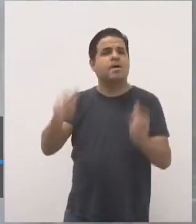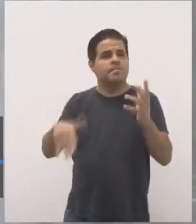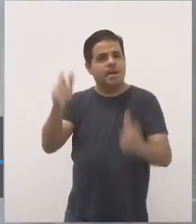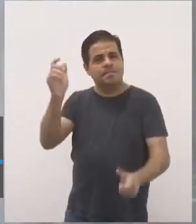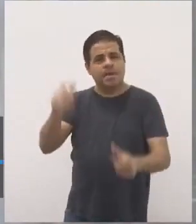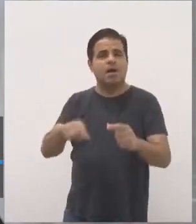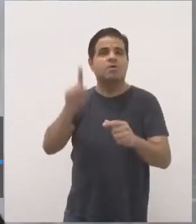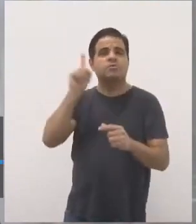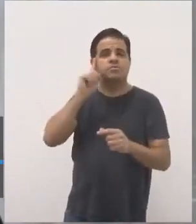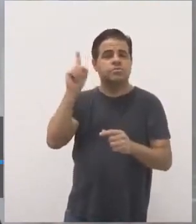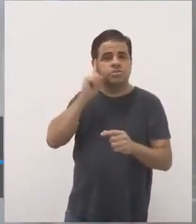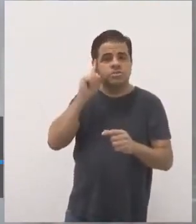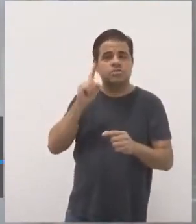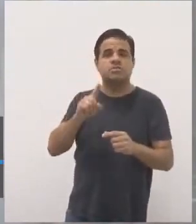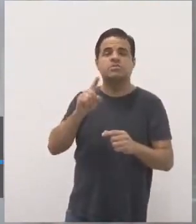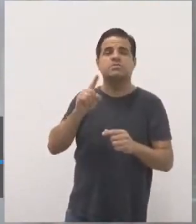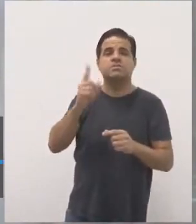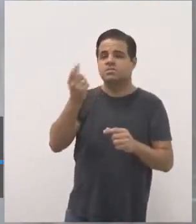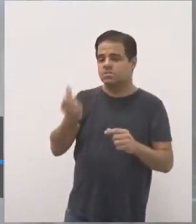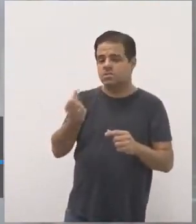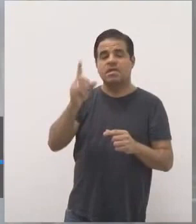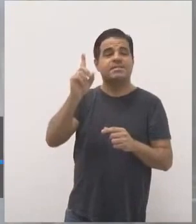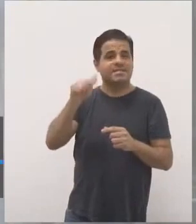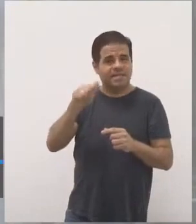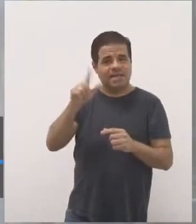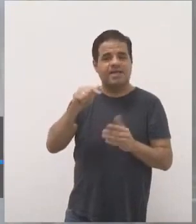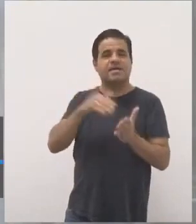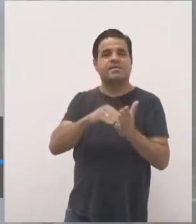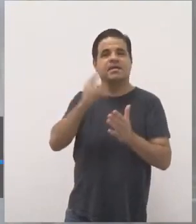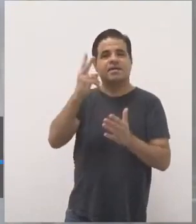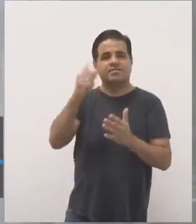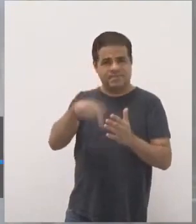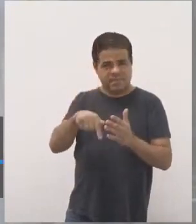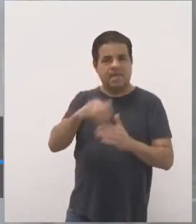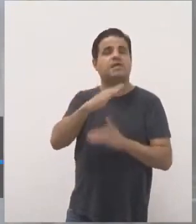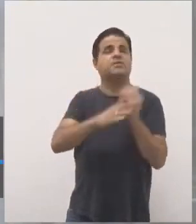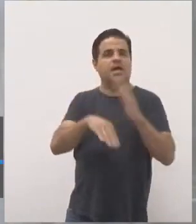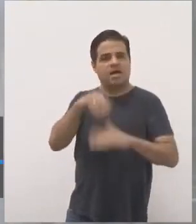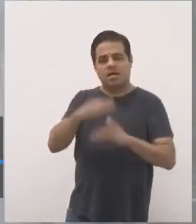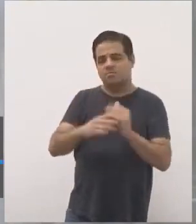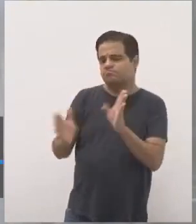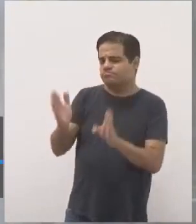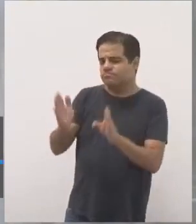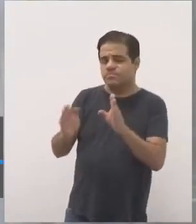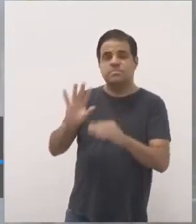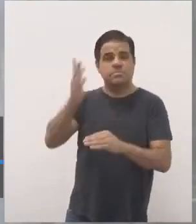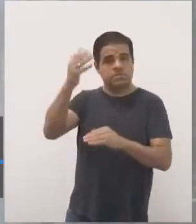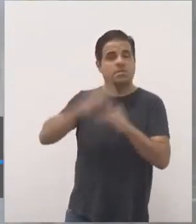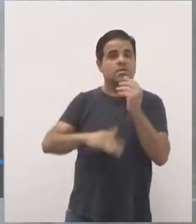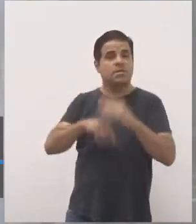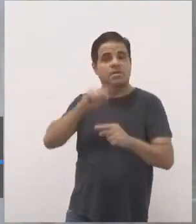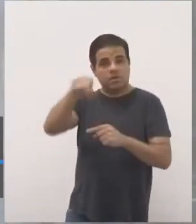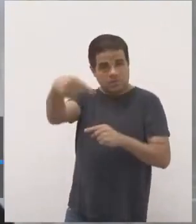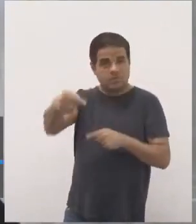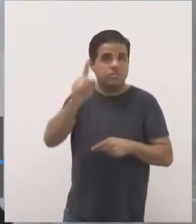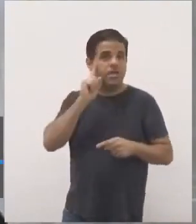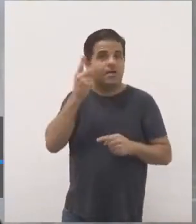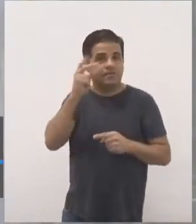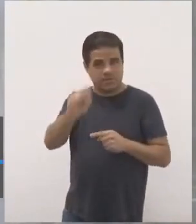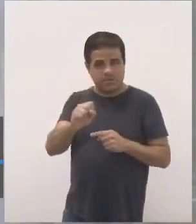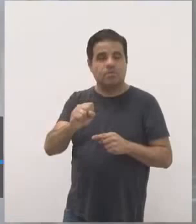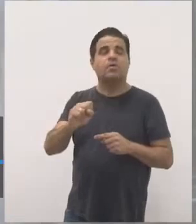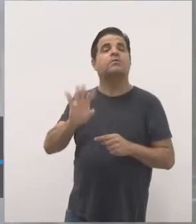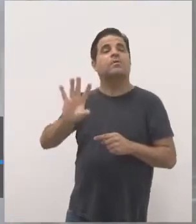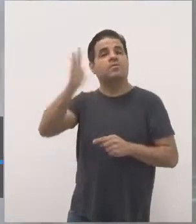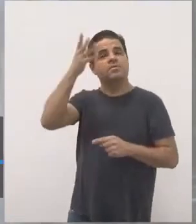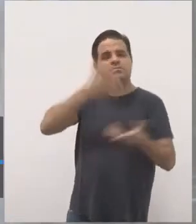porque entre o dia 17 e o dia 27 serão feitas as ações, e no dia 28 a ideia é que se faça um